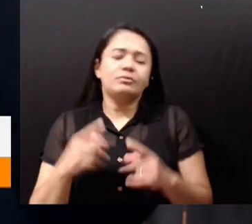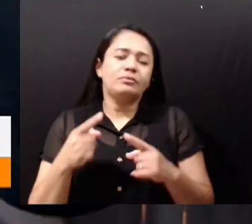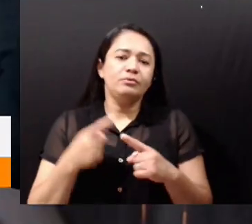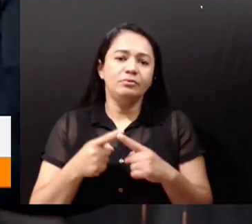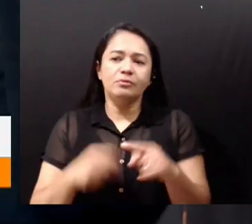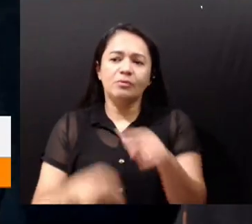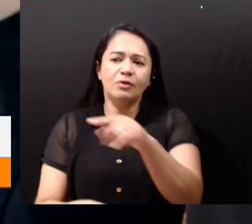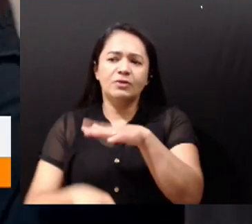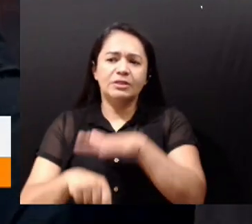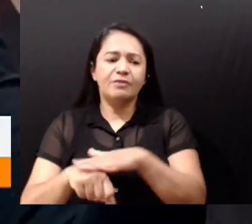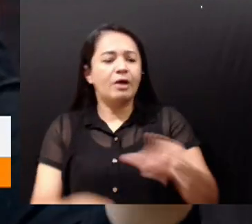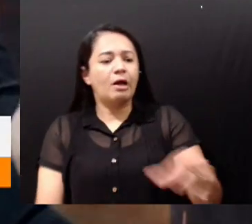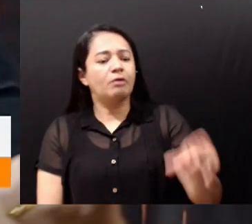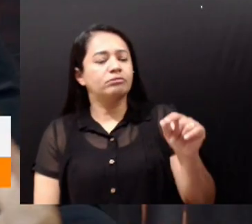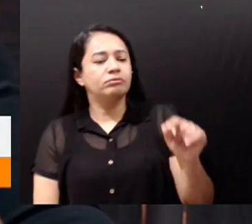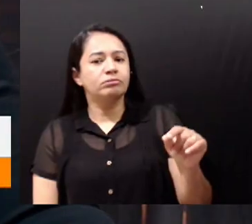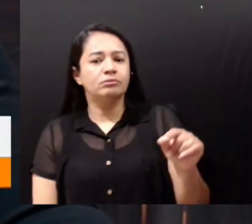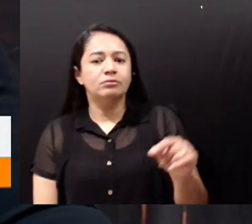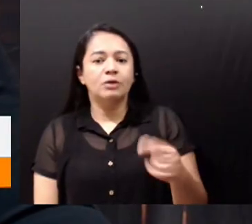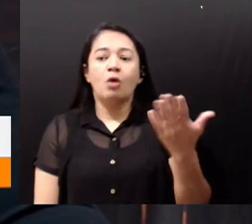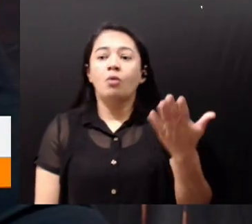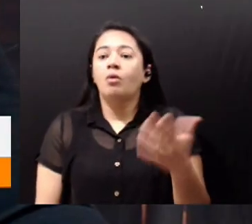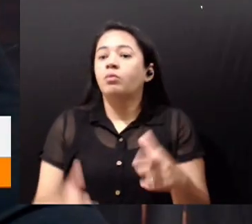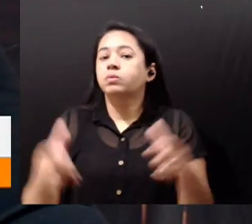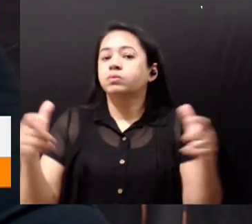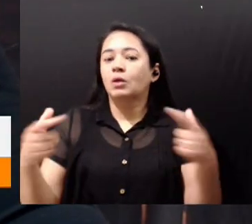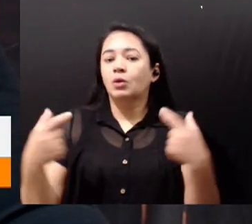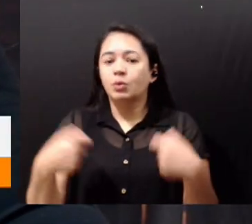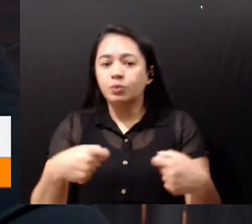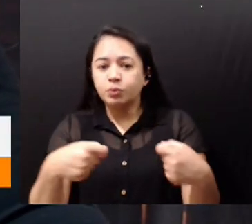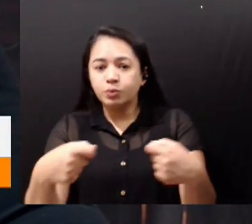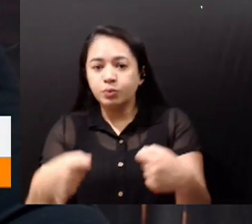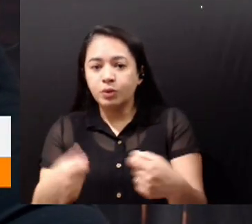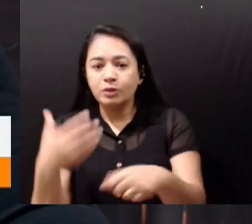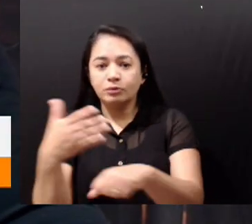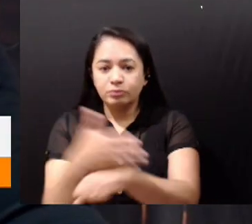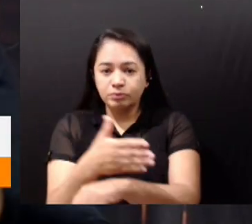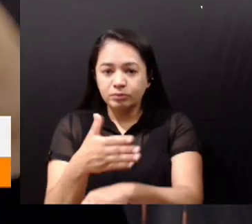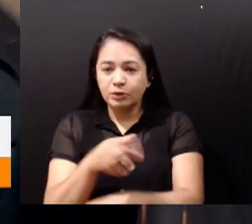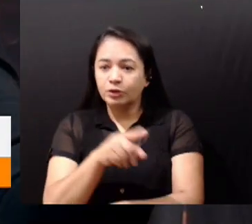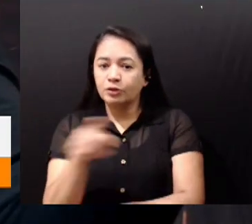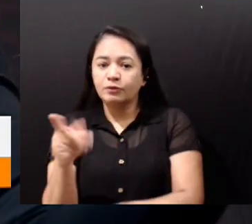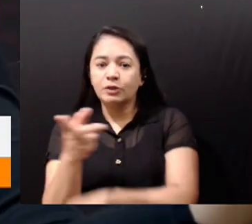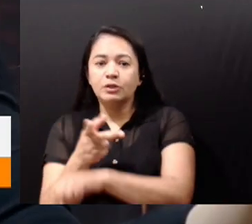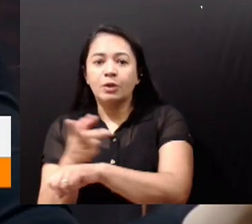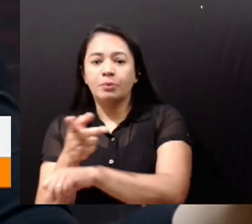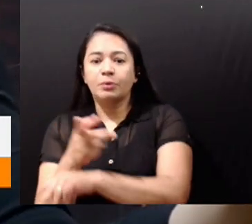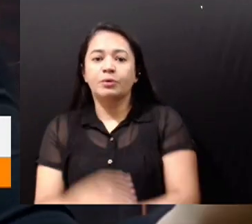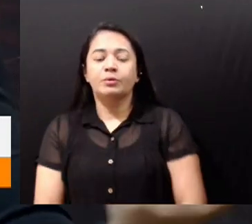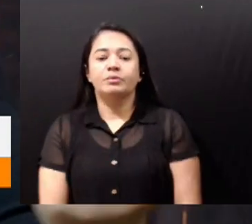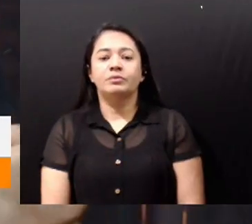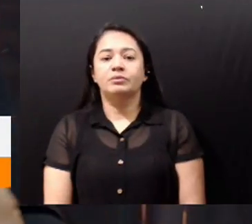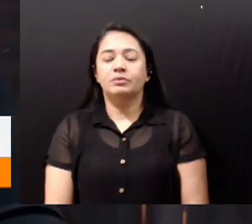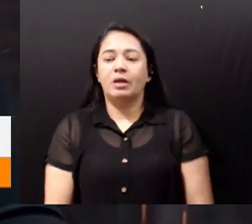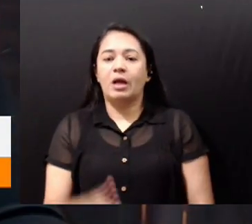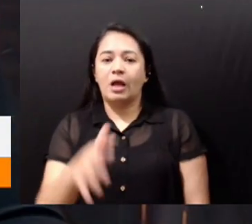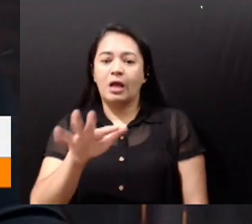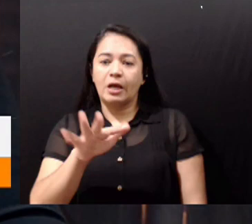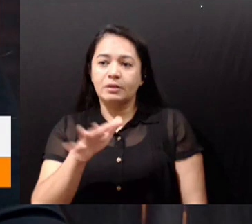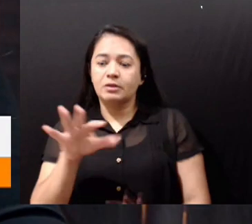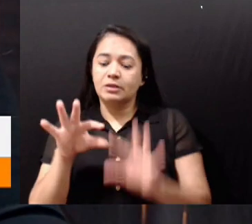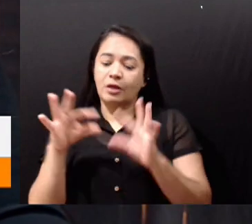escolha, de qual era o tamanho da necessidade de pertencimento que você estava buscando, às vezes na família, às vezes